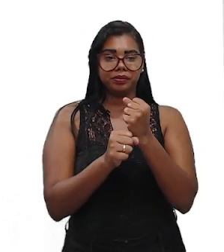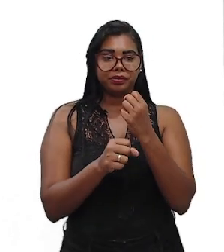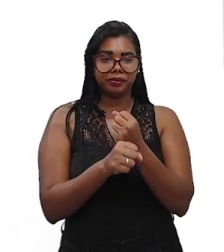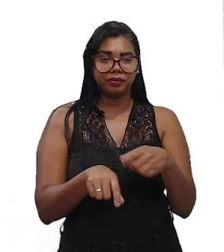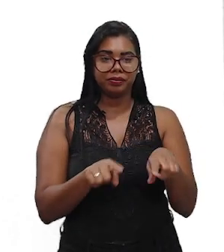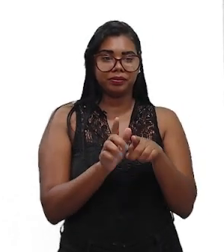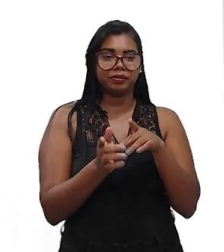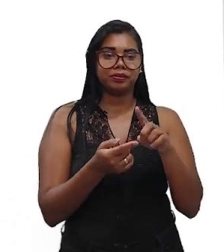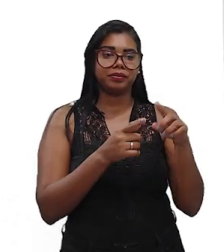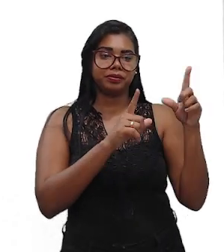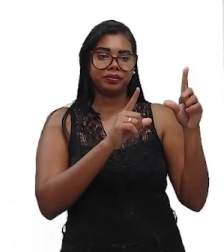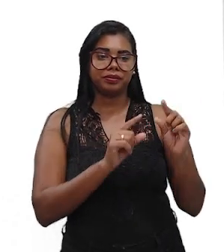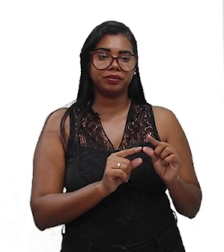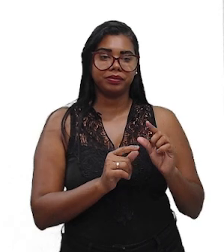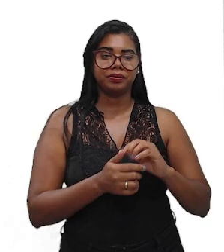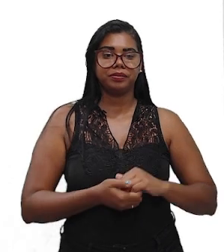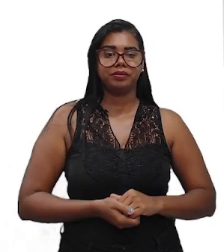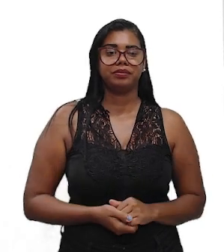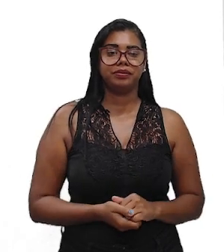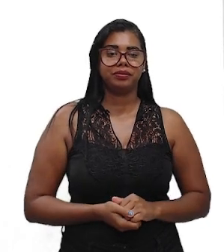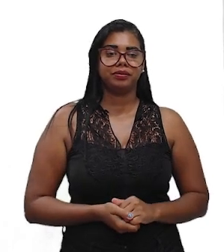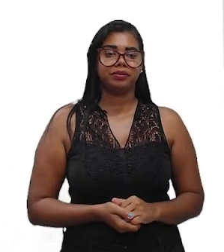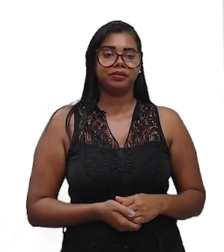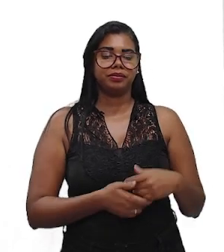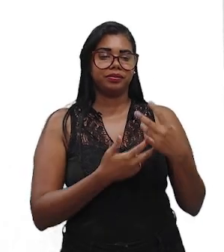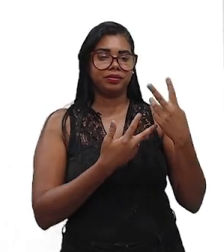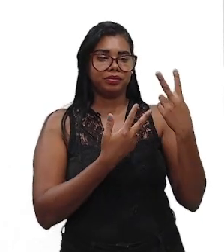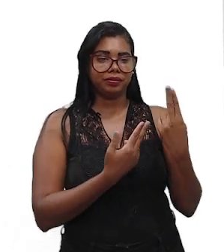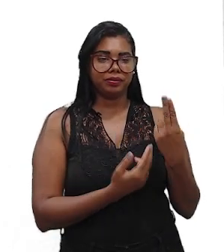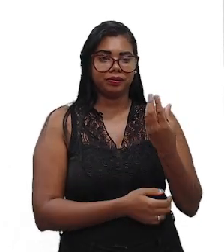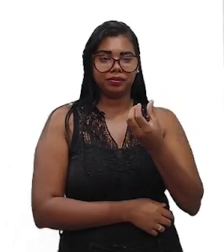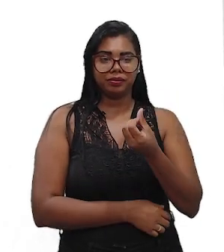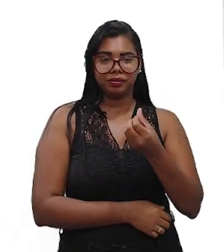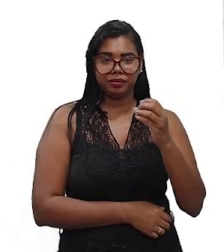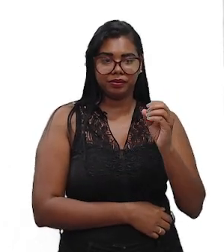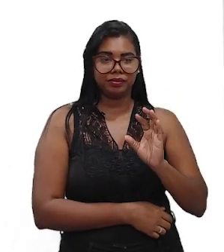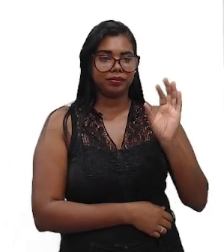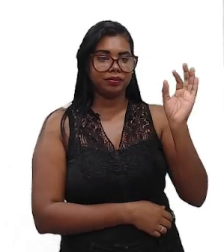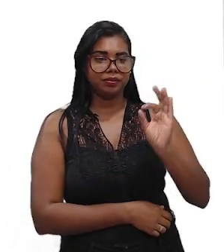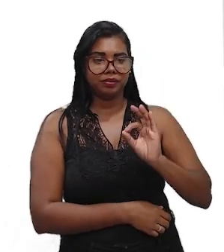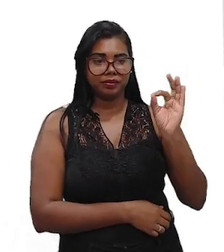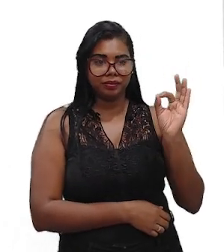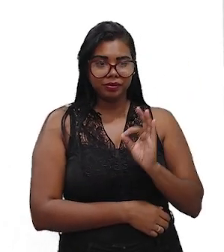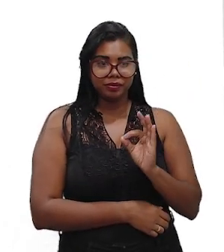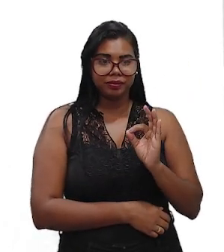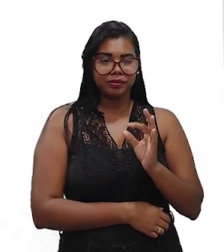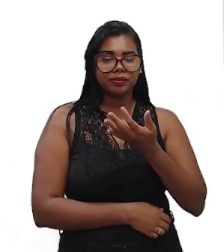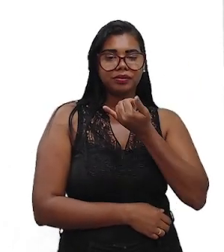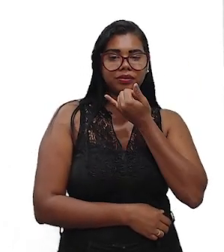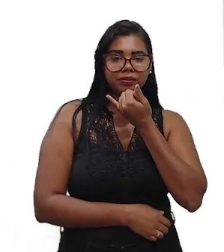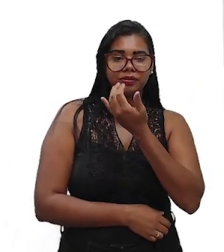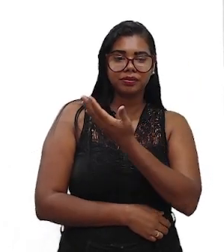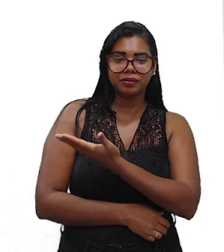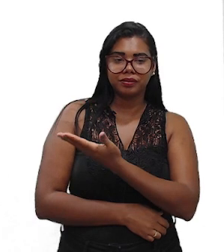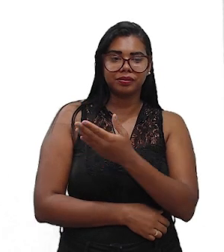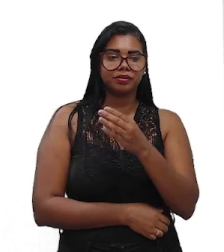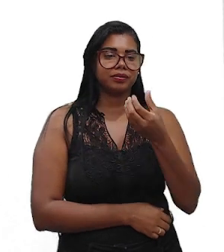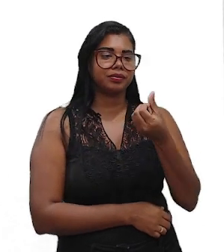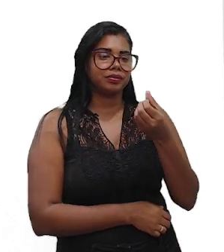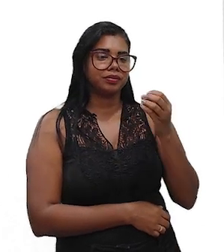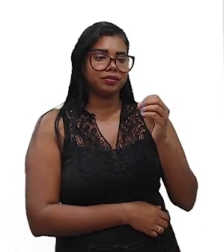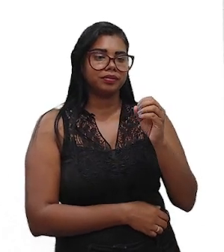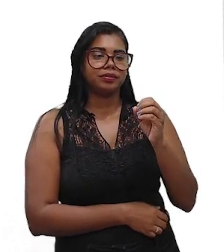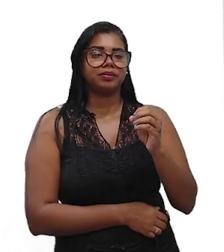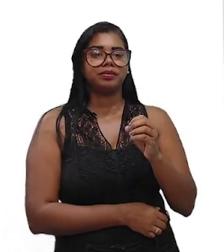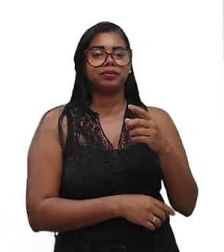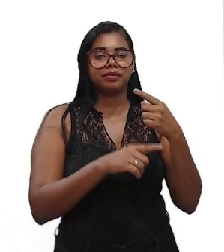estoque mínimo seria o estoque mínimo igual a 60% desculpa, 60 vezes 90%.